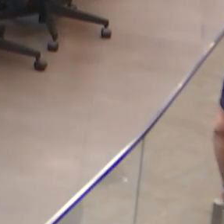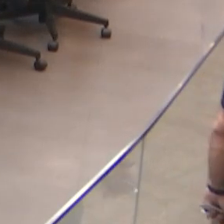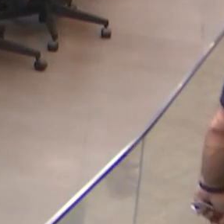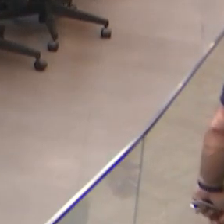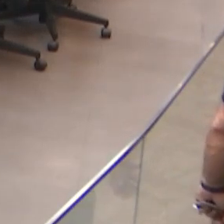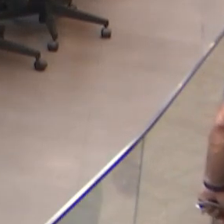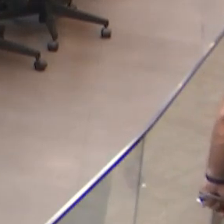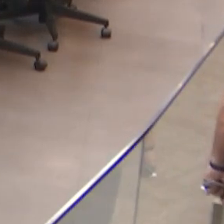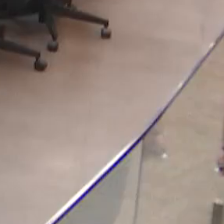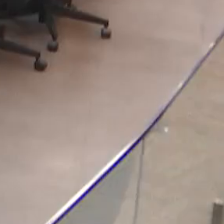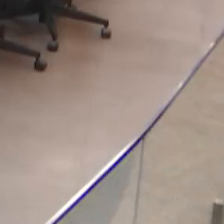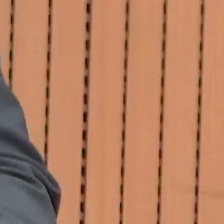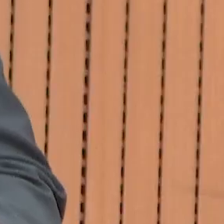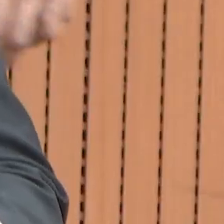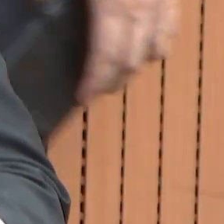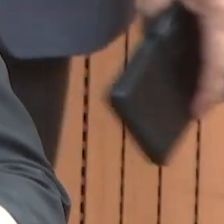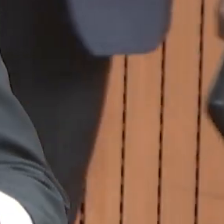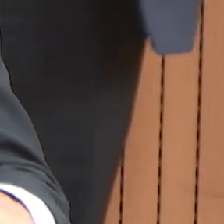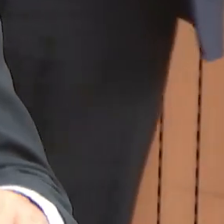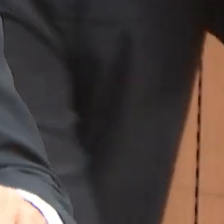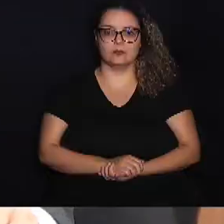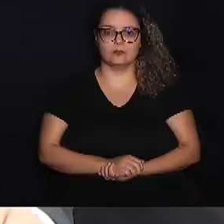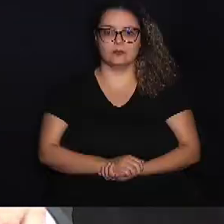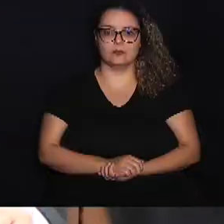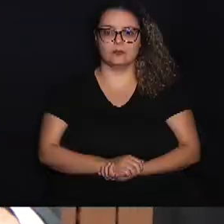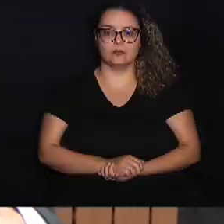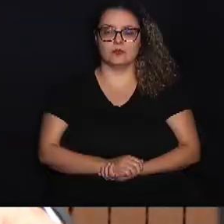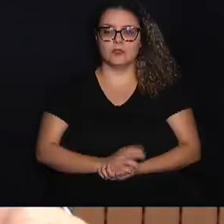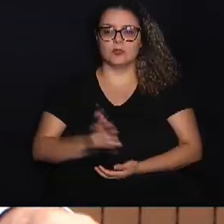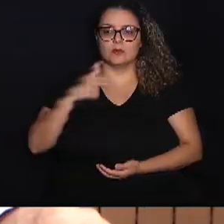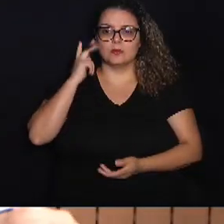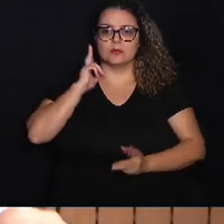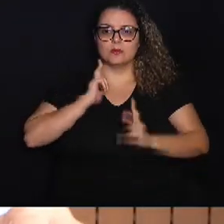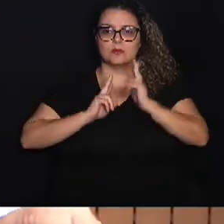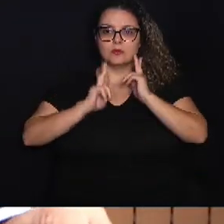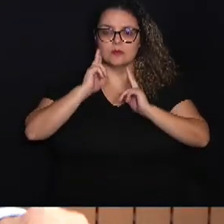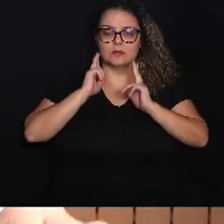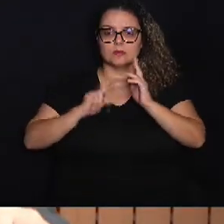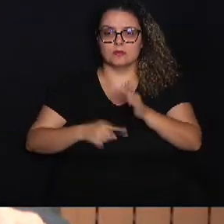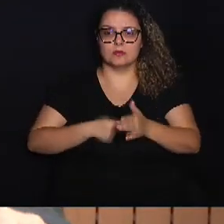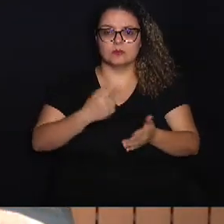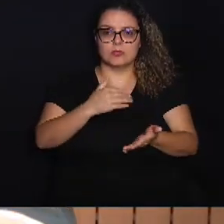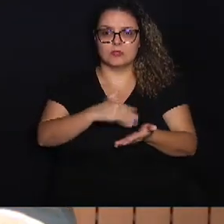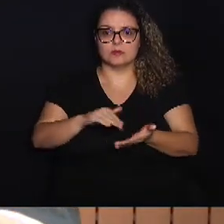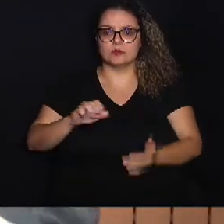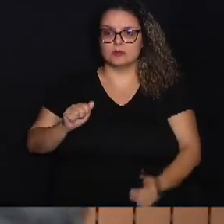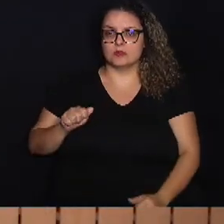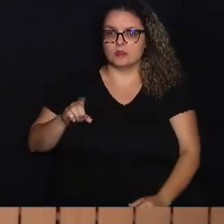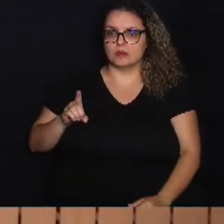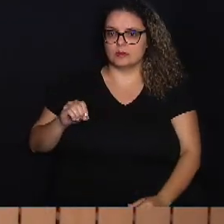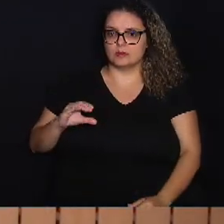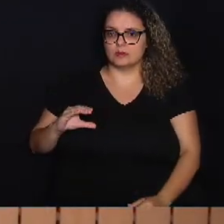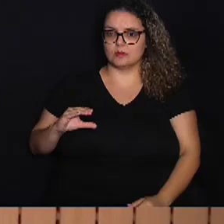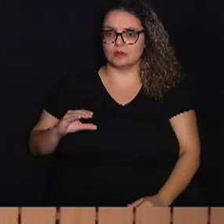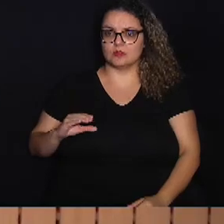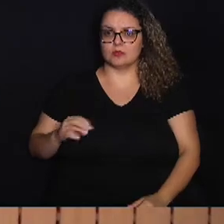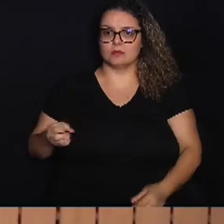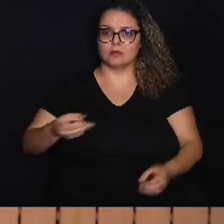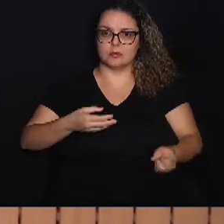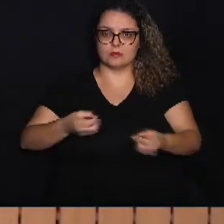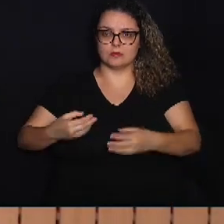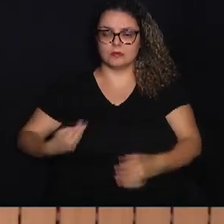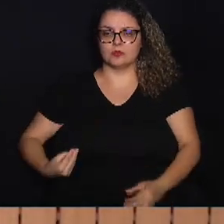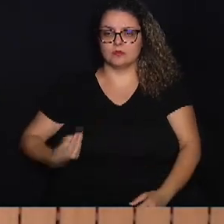Alô Vereador Edivaldo cabelo primeiro secretário adoc favor atualizar